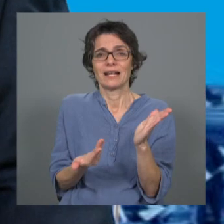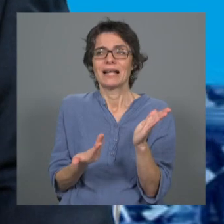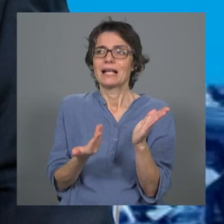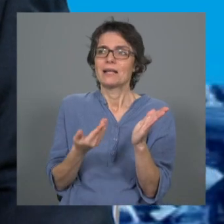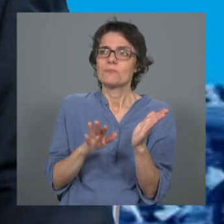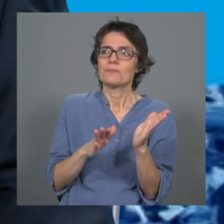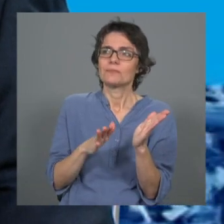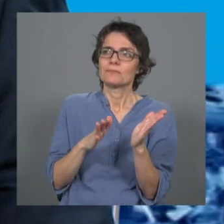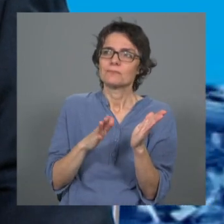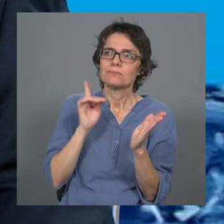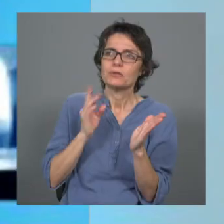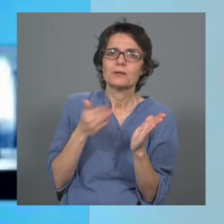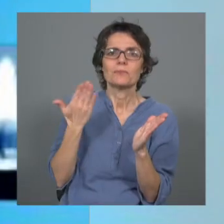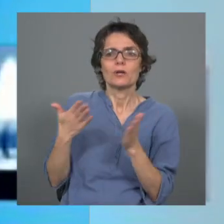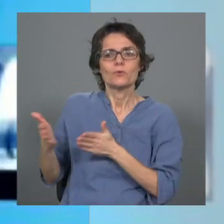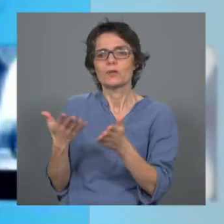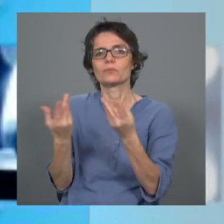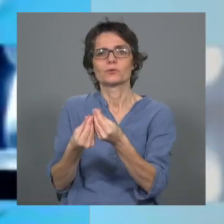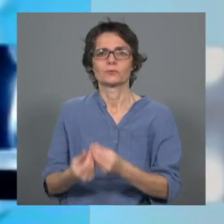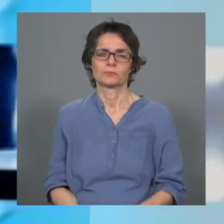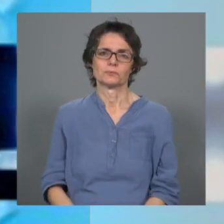não é? Este sínodo